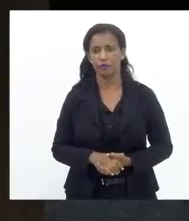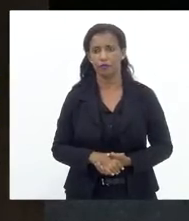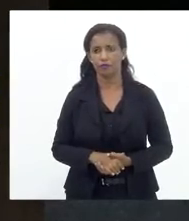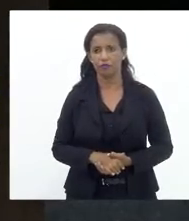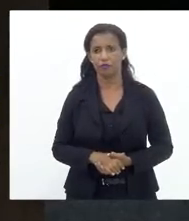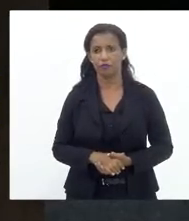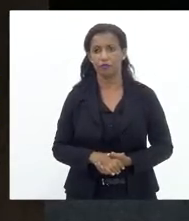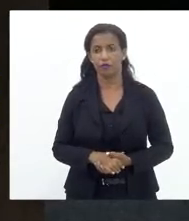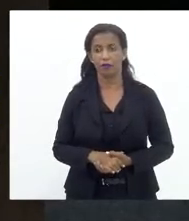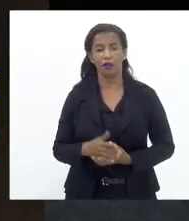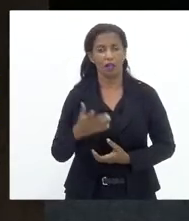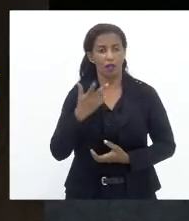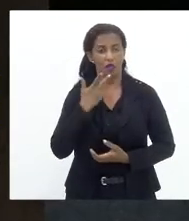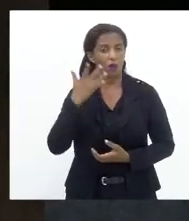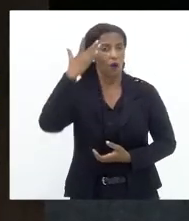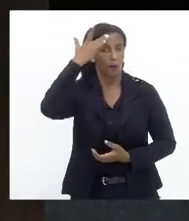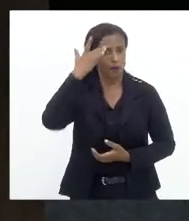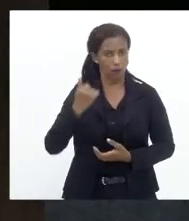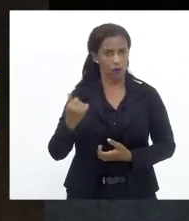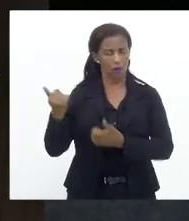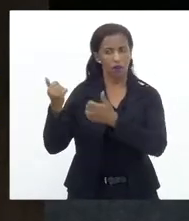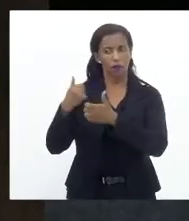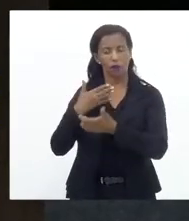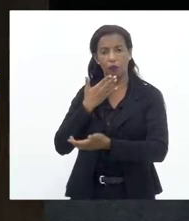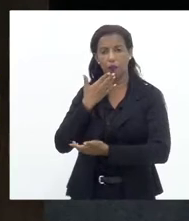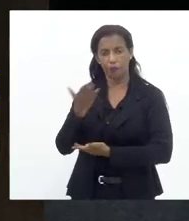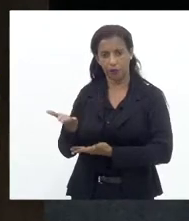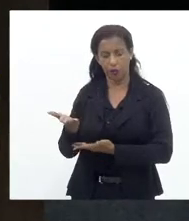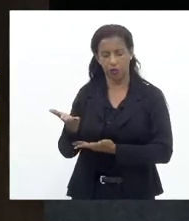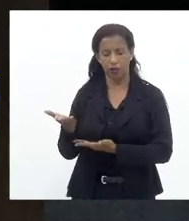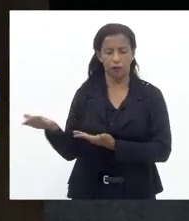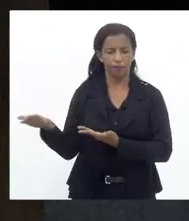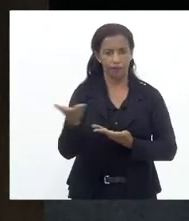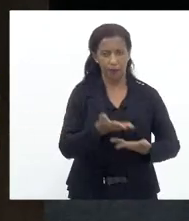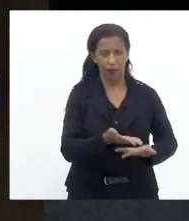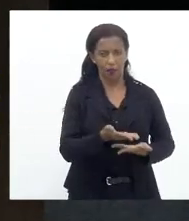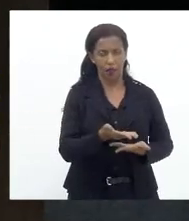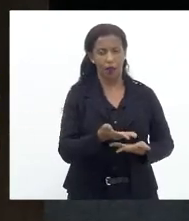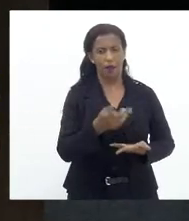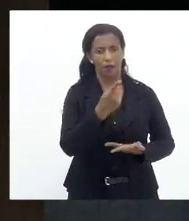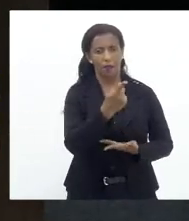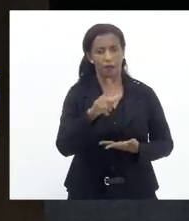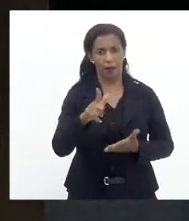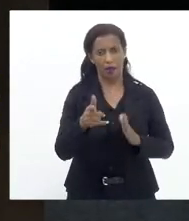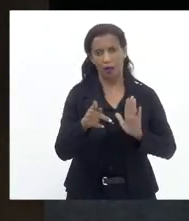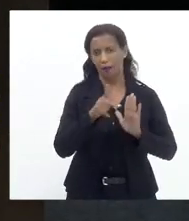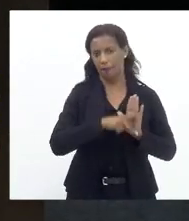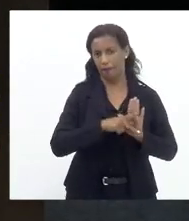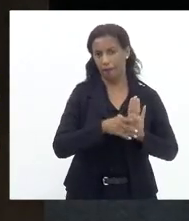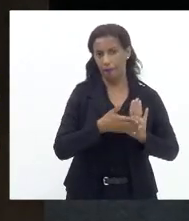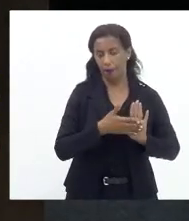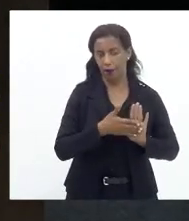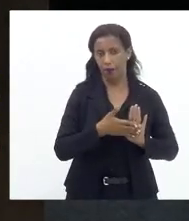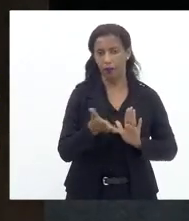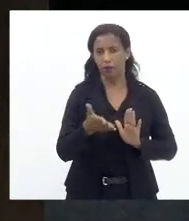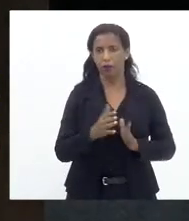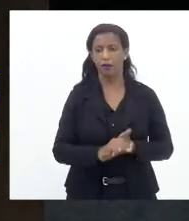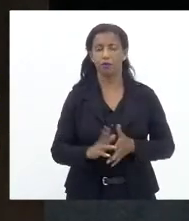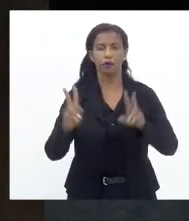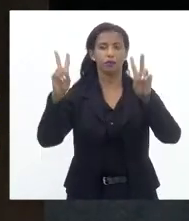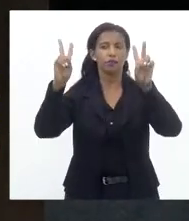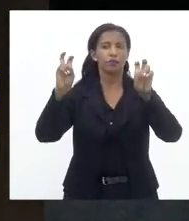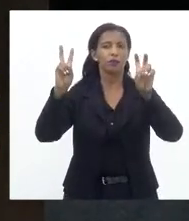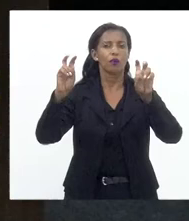Eu Vou sugerir amanhã vossa excelência trazer um projeto de lei na pauta que somos sobre